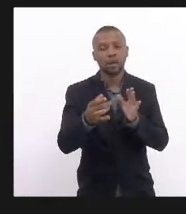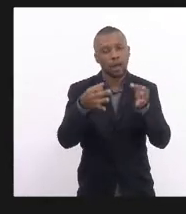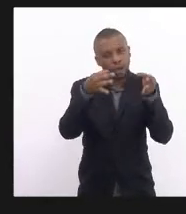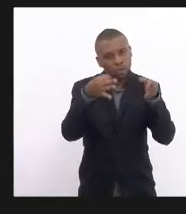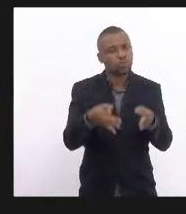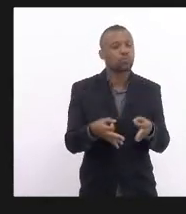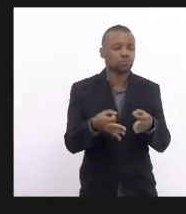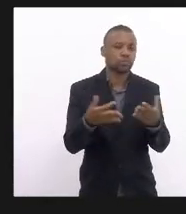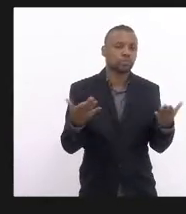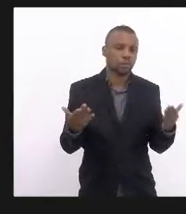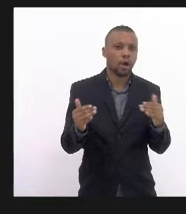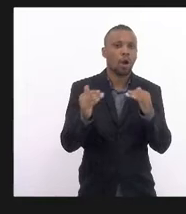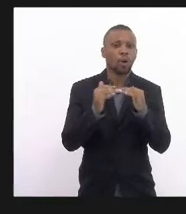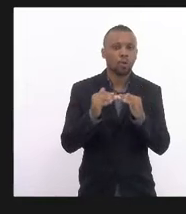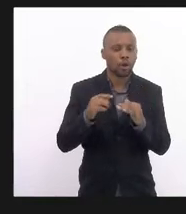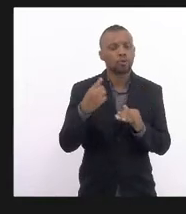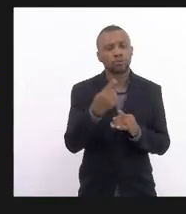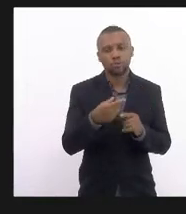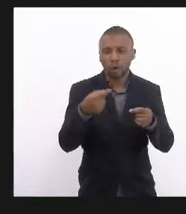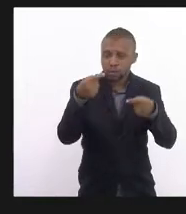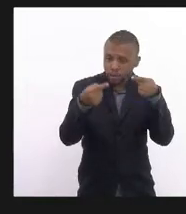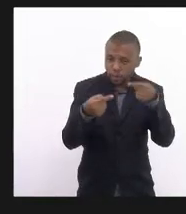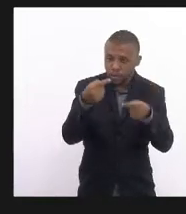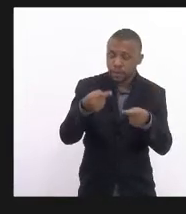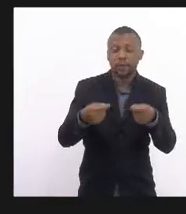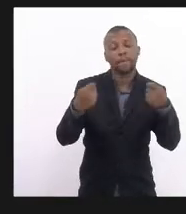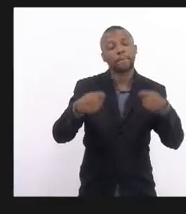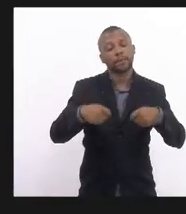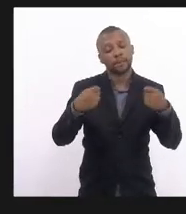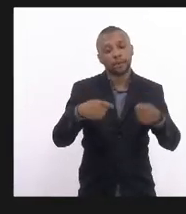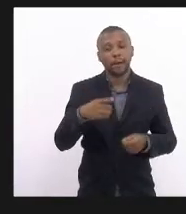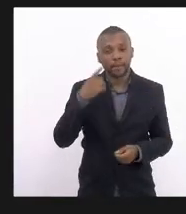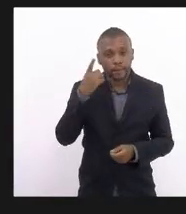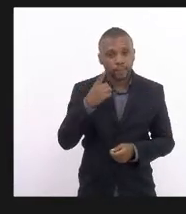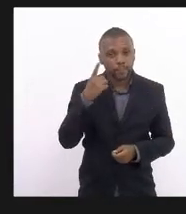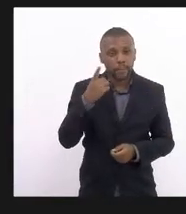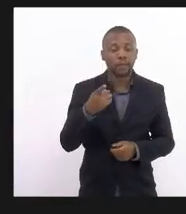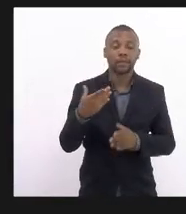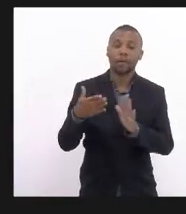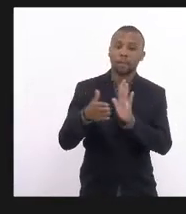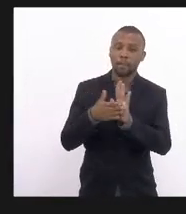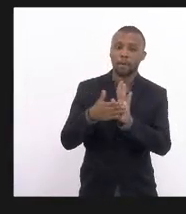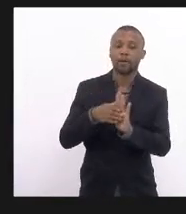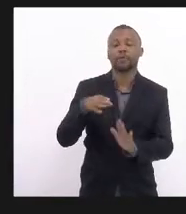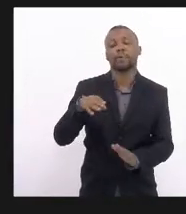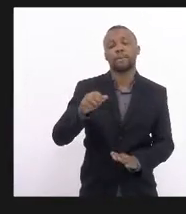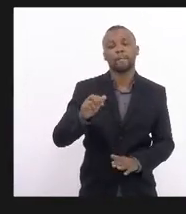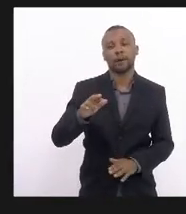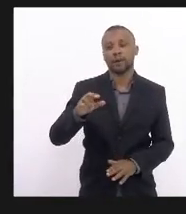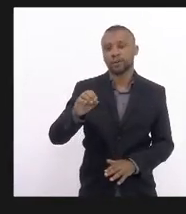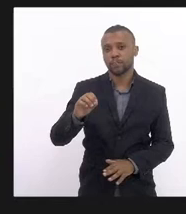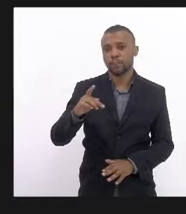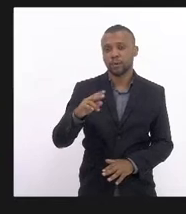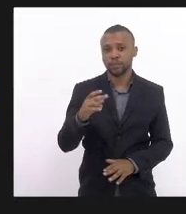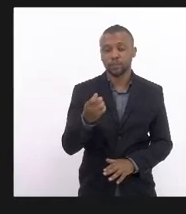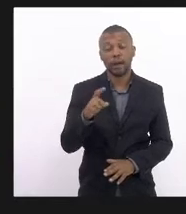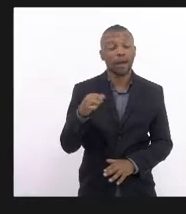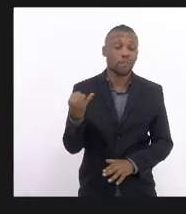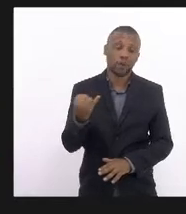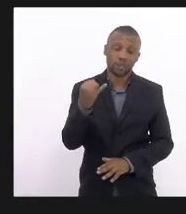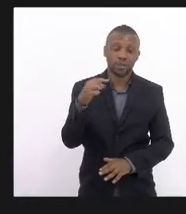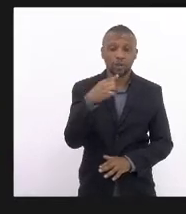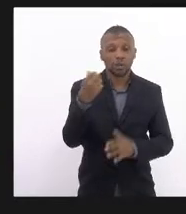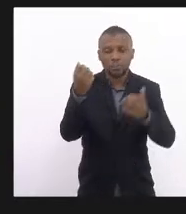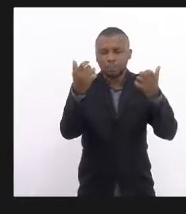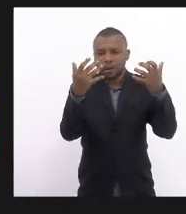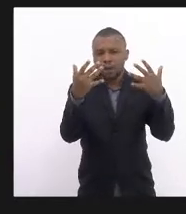gente tem que debater, foi a proposta do deputado Márcio Pacheco. Acho que é interessante trazer todas as questões à baila aí para o